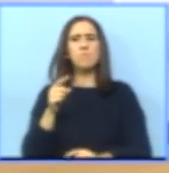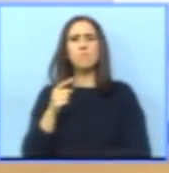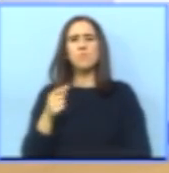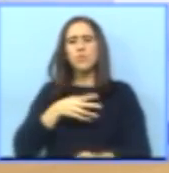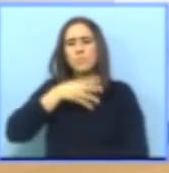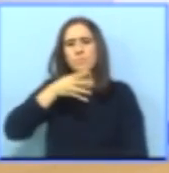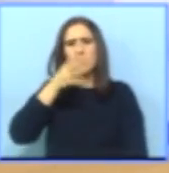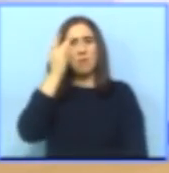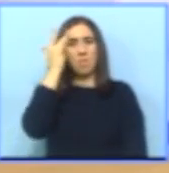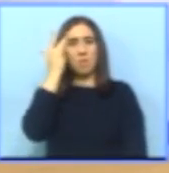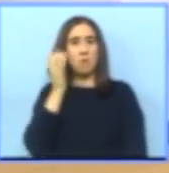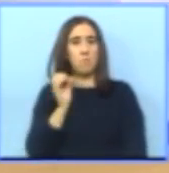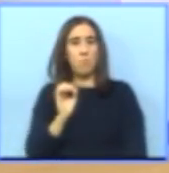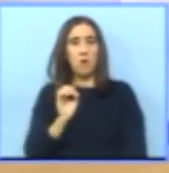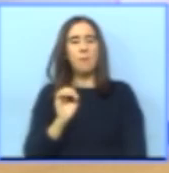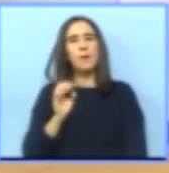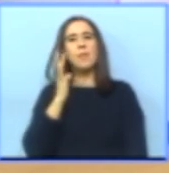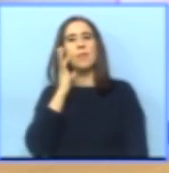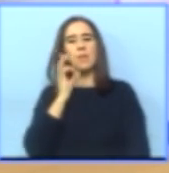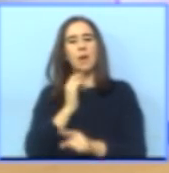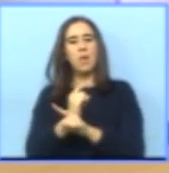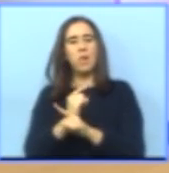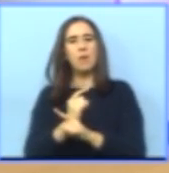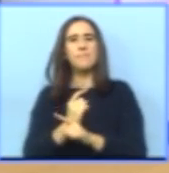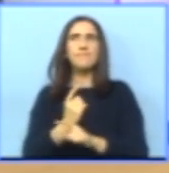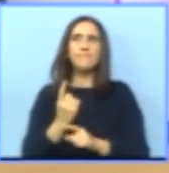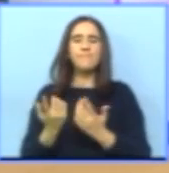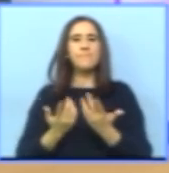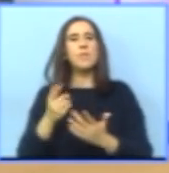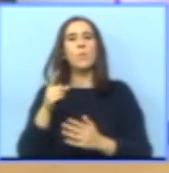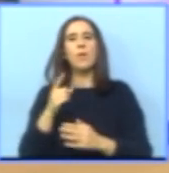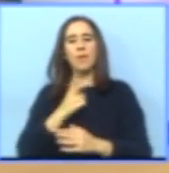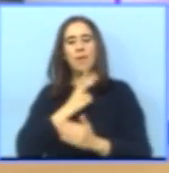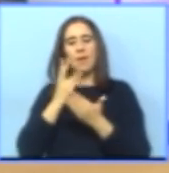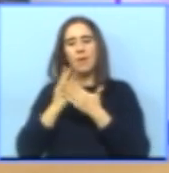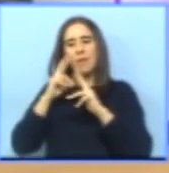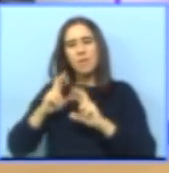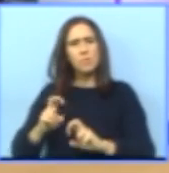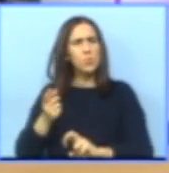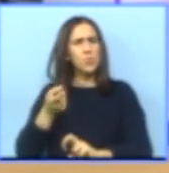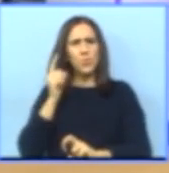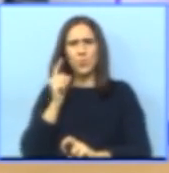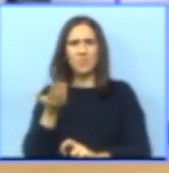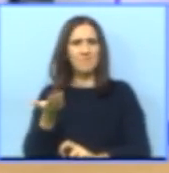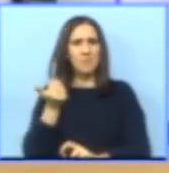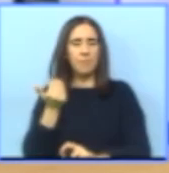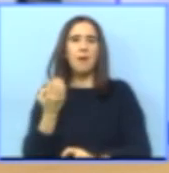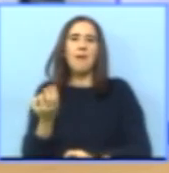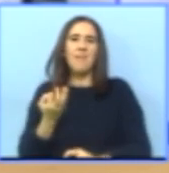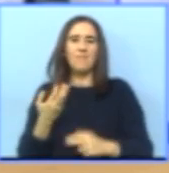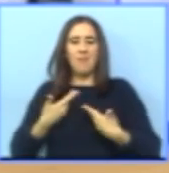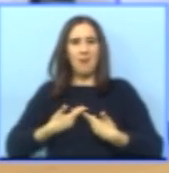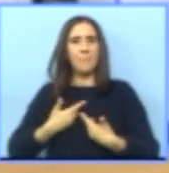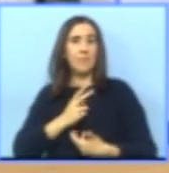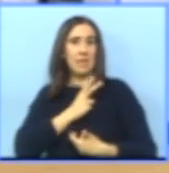de explicar, mas nós tentamos fazer isso de um modo, enfim, não se trata de um trabalho académico, longe disso. Trata-se, embora seja feito por